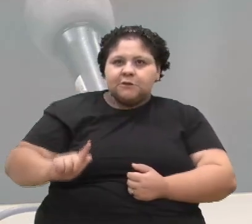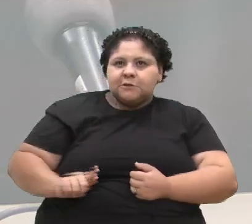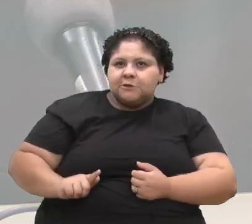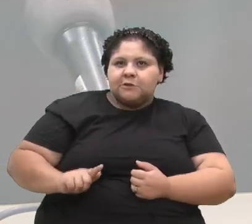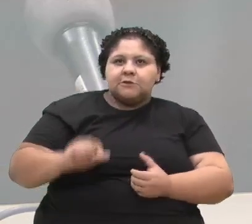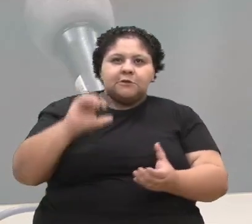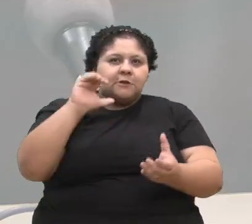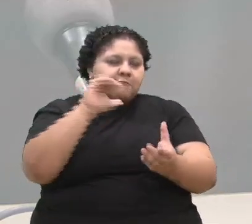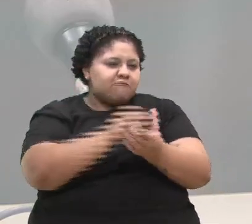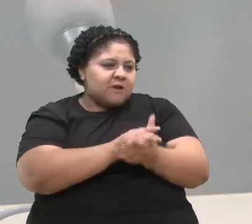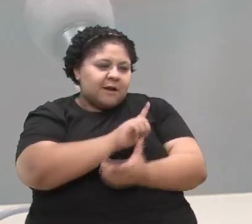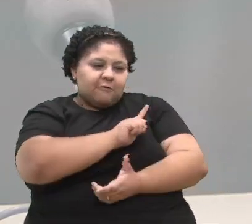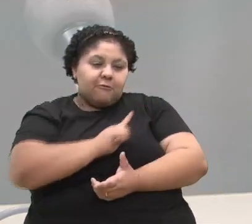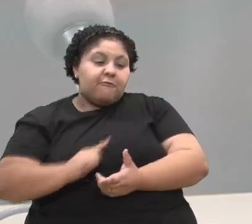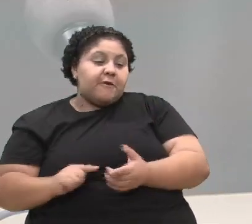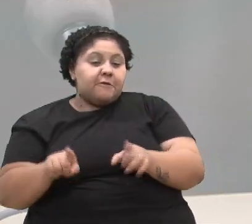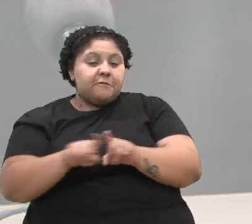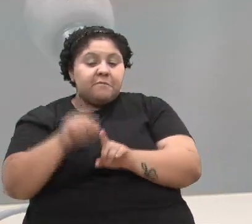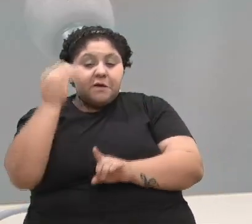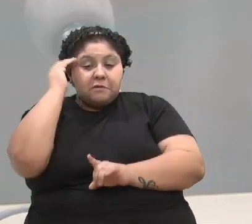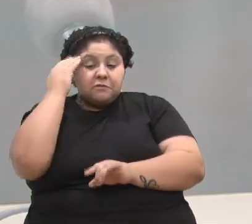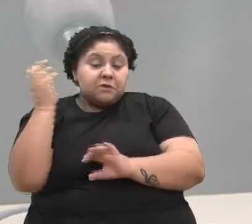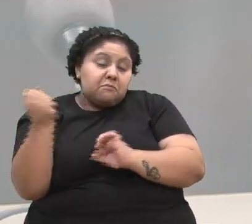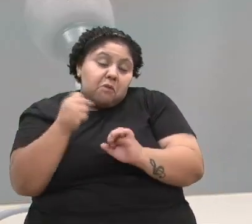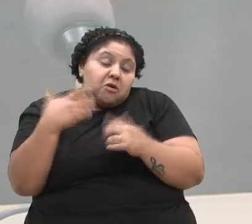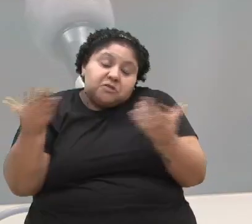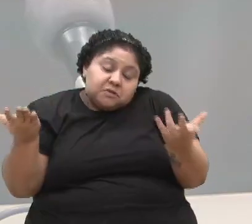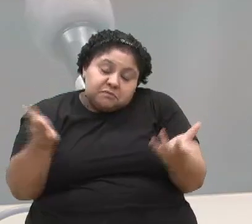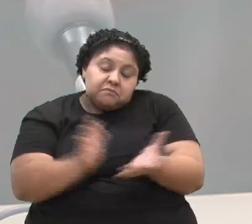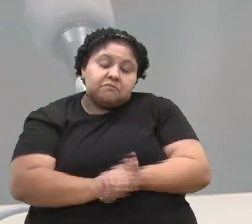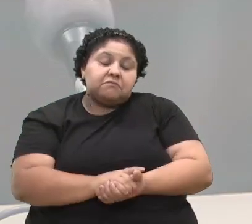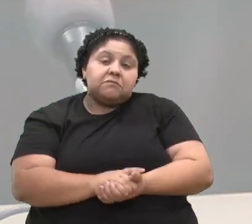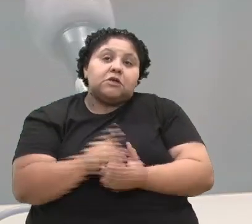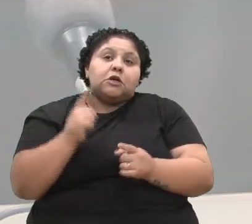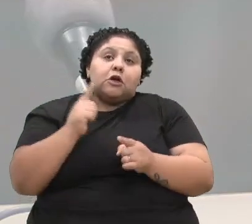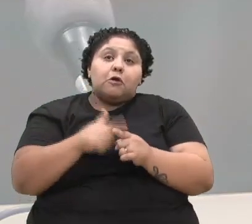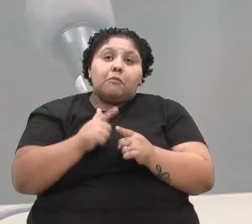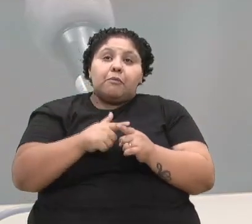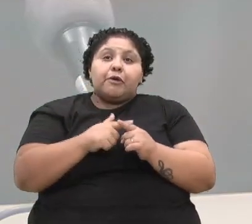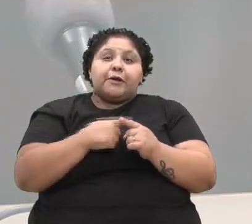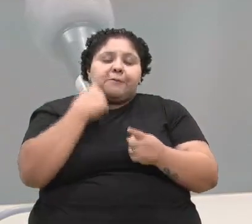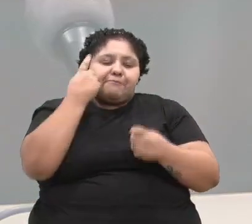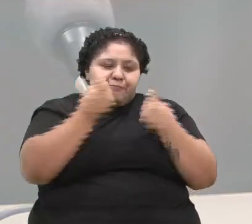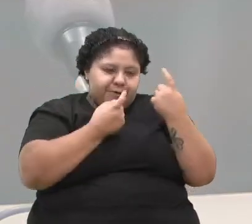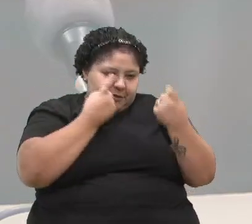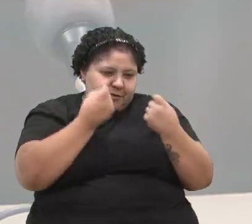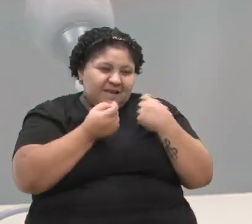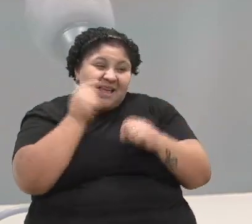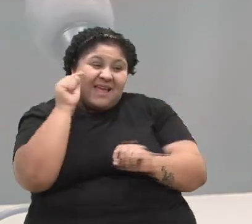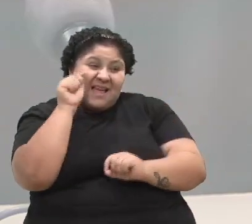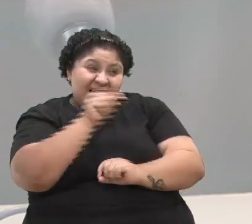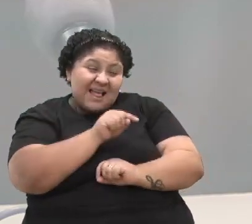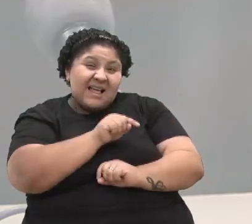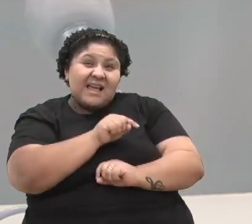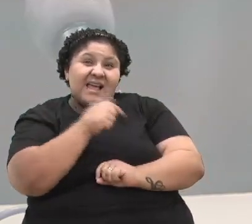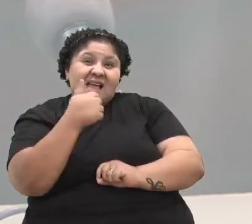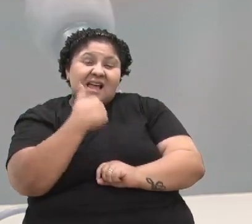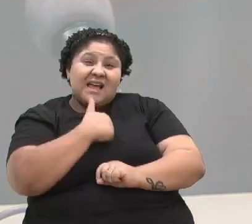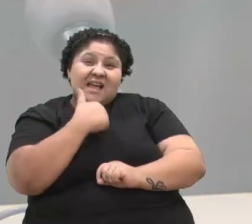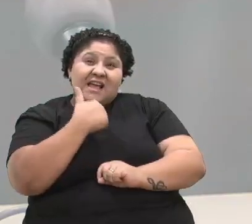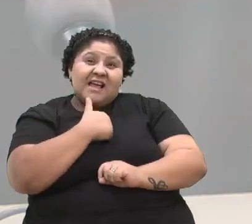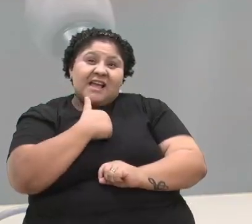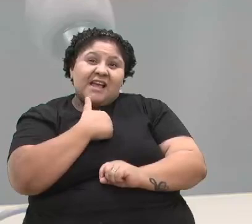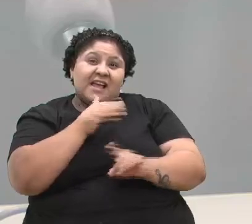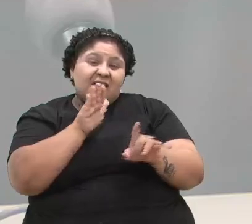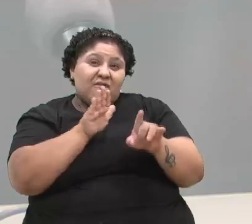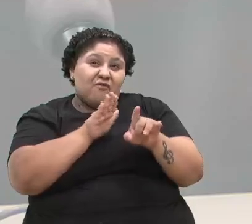governo, a companheira, não sei. Pode ser isso, né? Porque quem deveria se preocupar com isso é ele. Eu fui conselheira